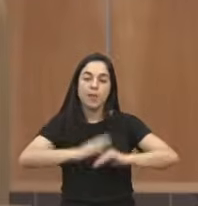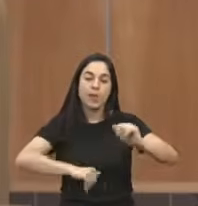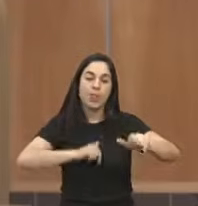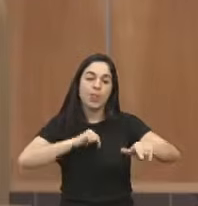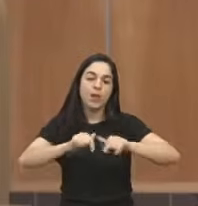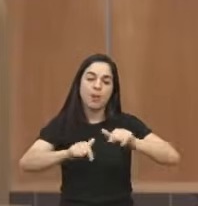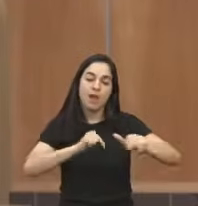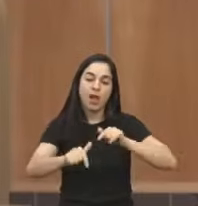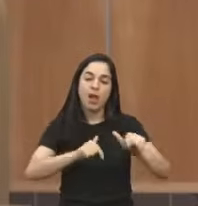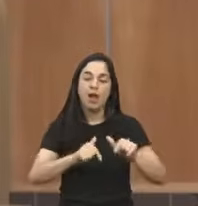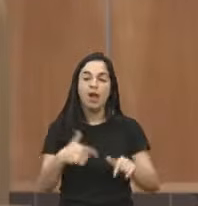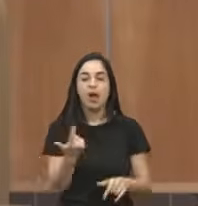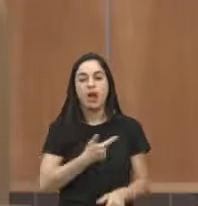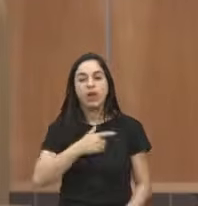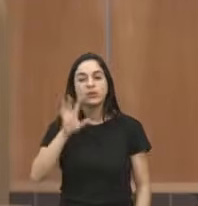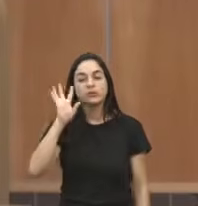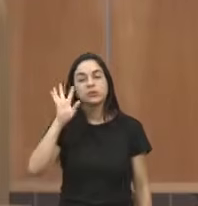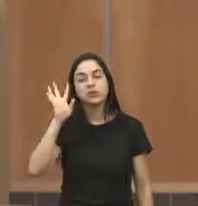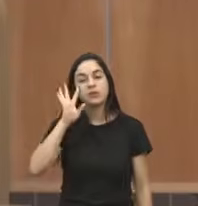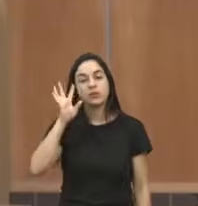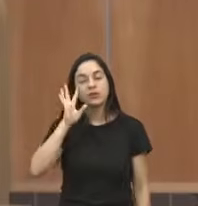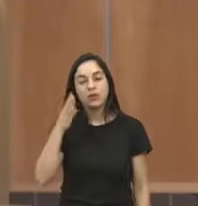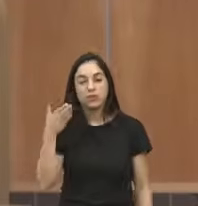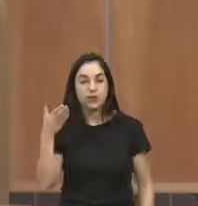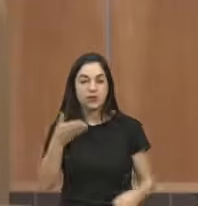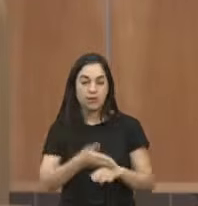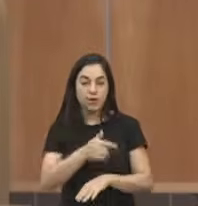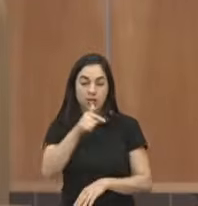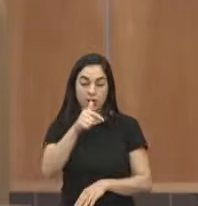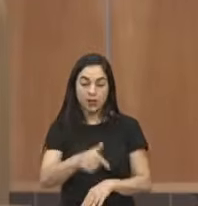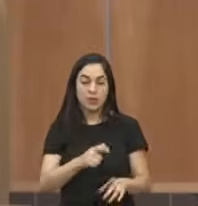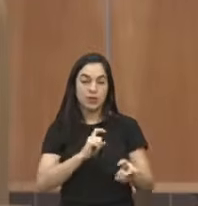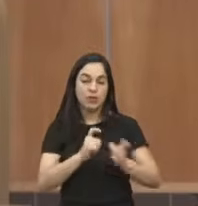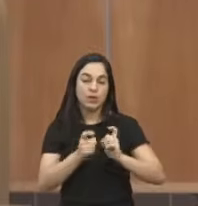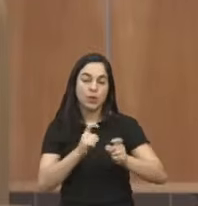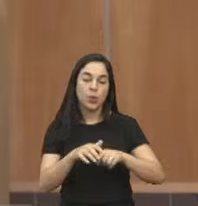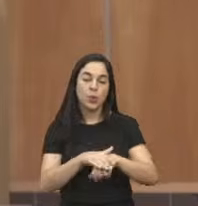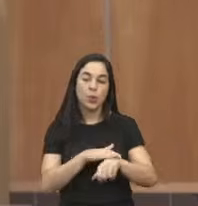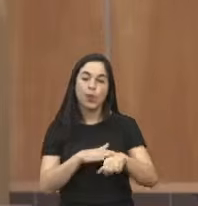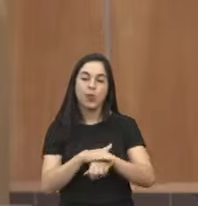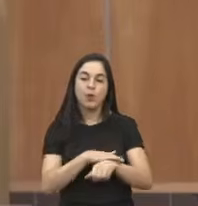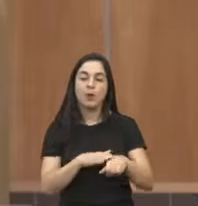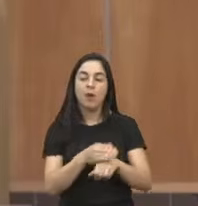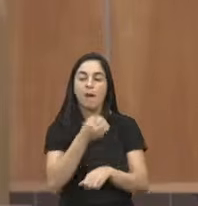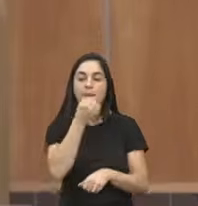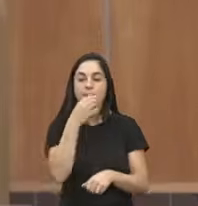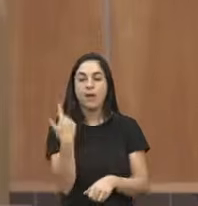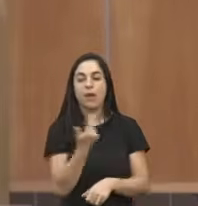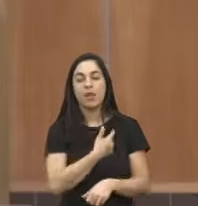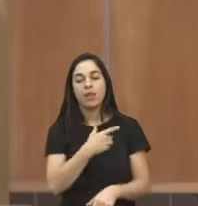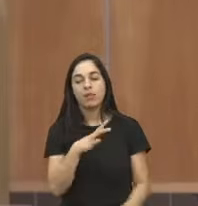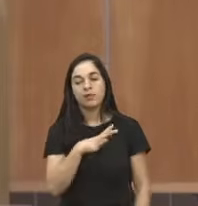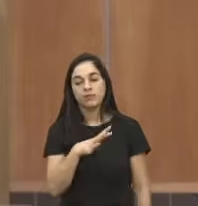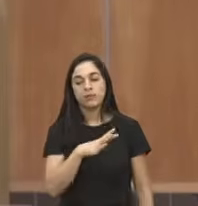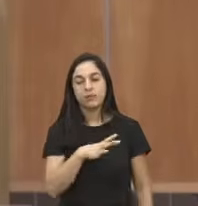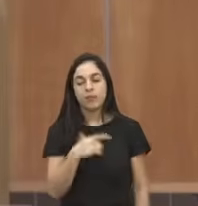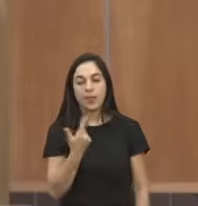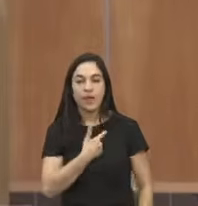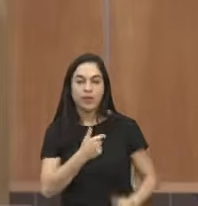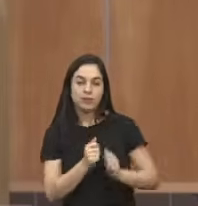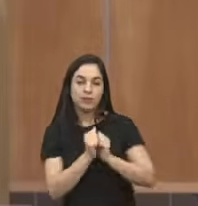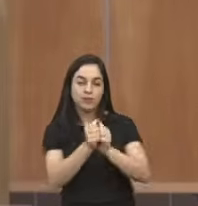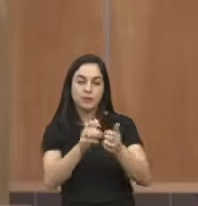otimizar a nossa quarta-feira, que é para estar aqui nessa casa discutindo o bem da nossa cidade. Tamo junto